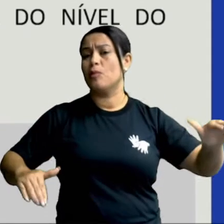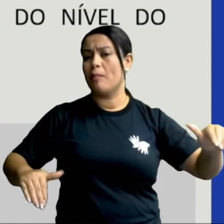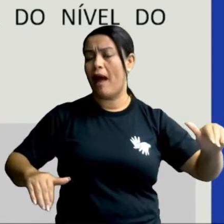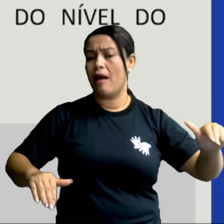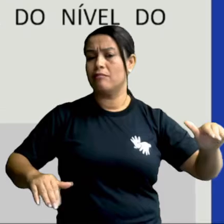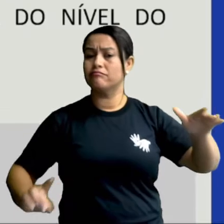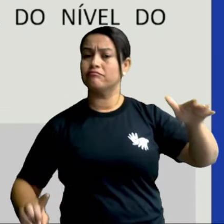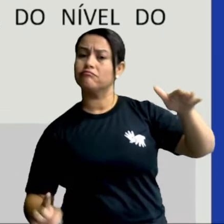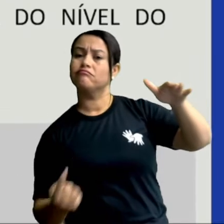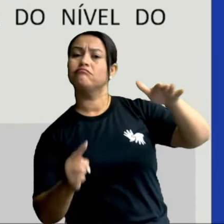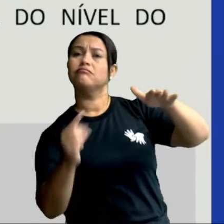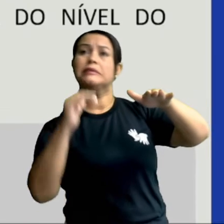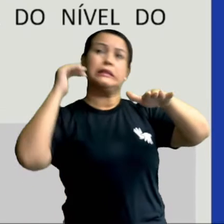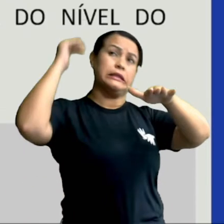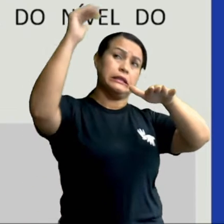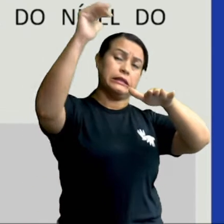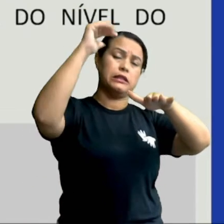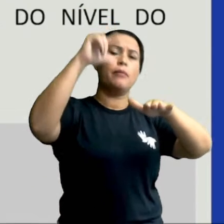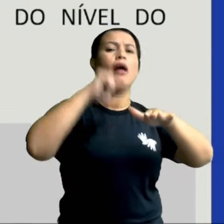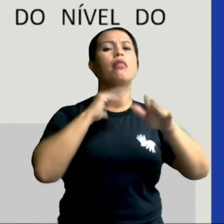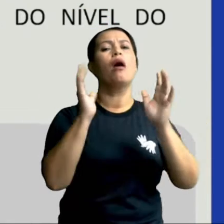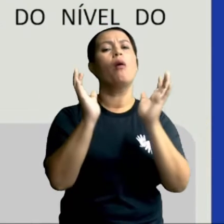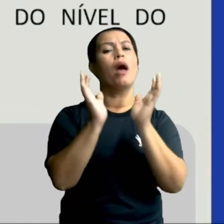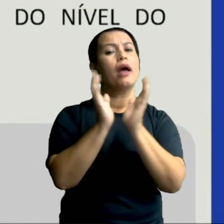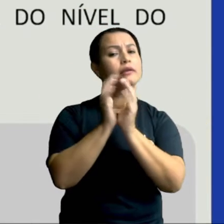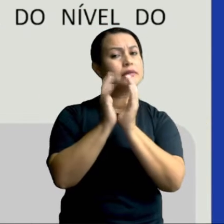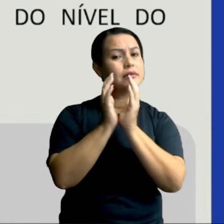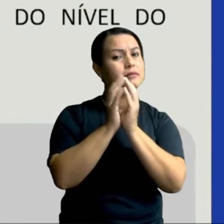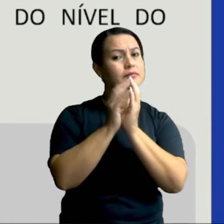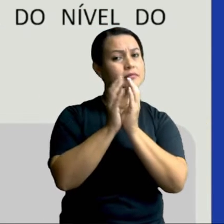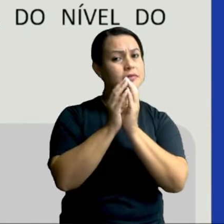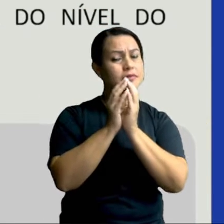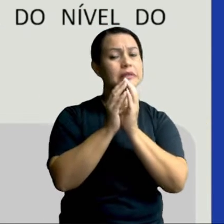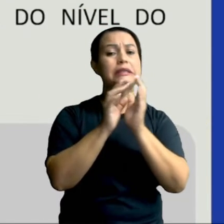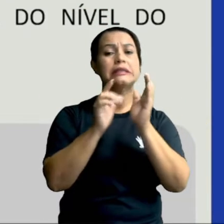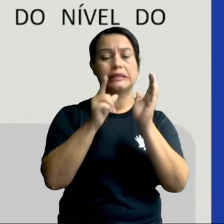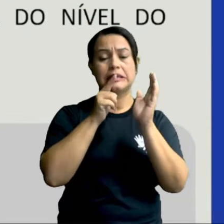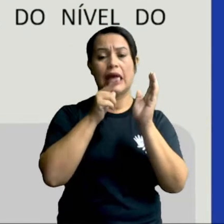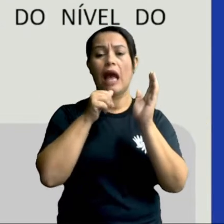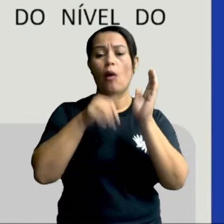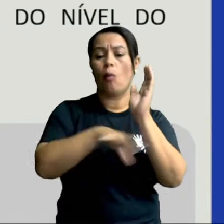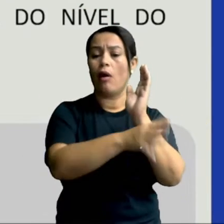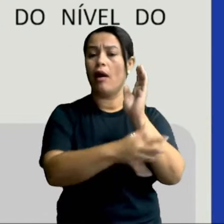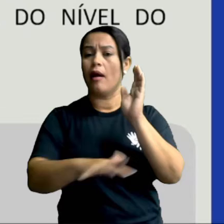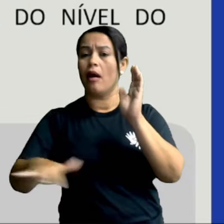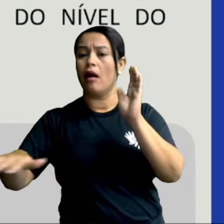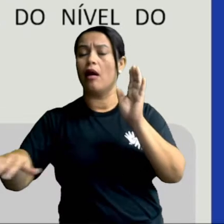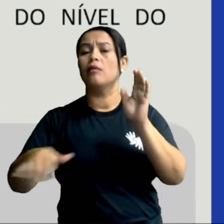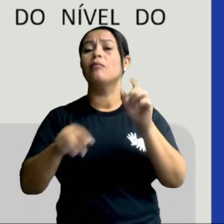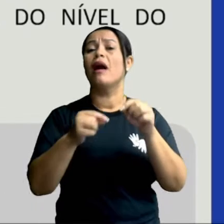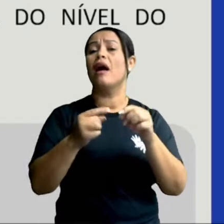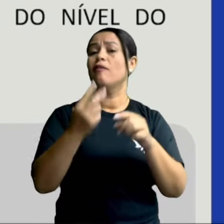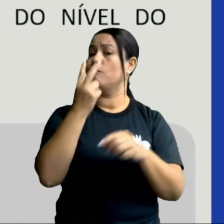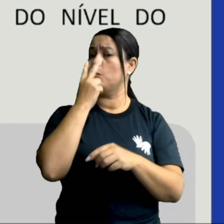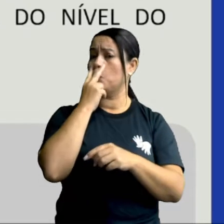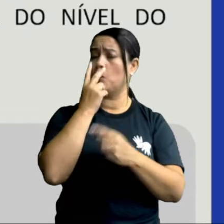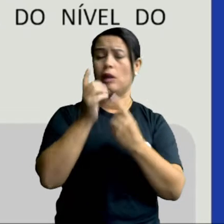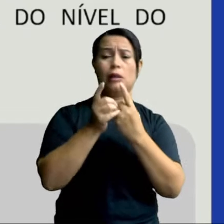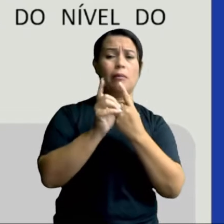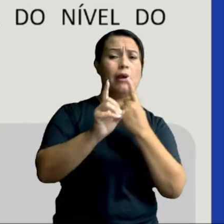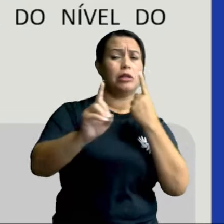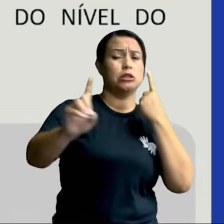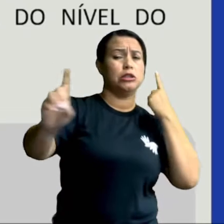significa? Nós temos Recife, que está a nível do mar, né? E Vitória está afastado de Recife,